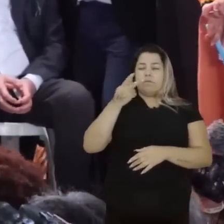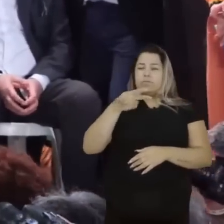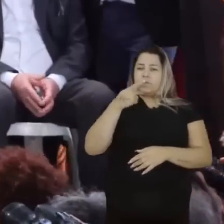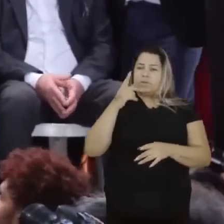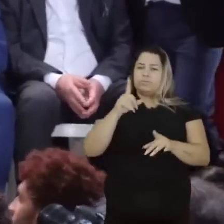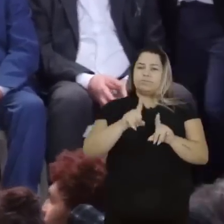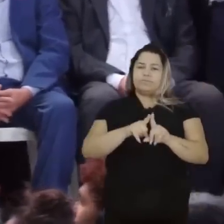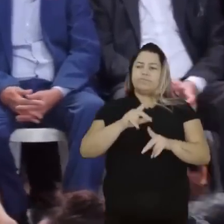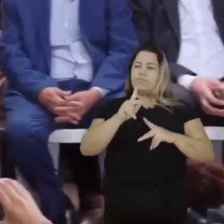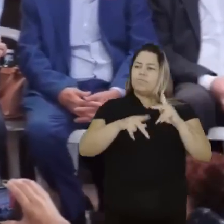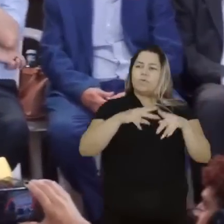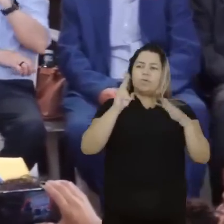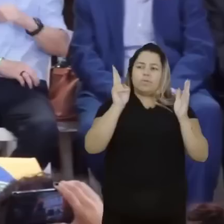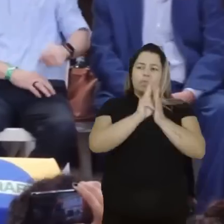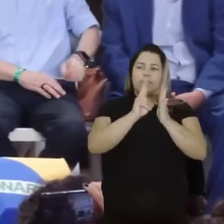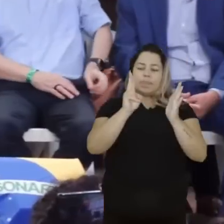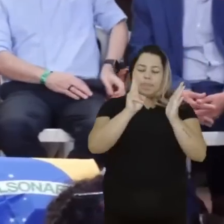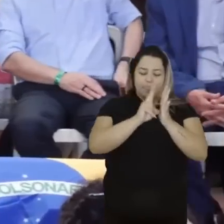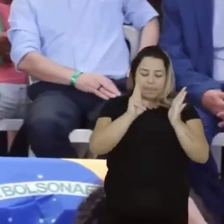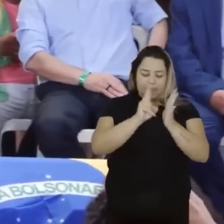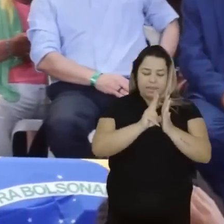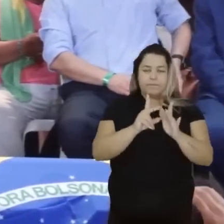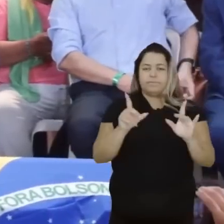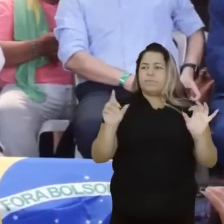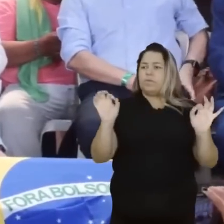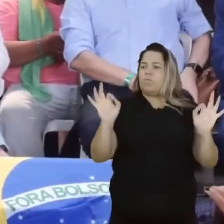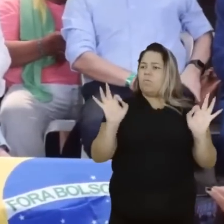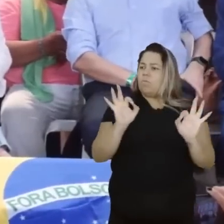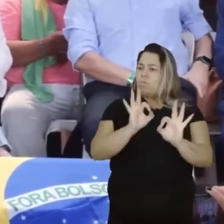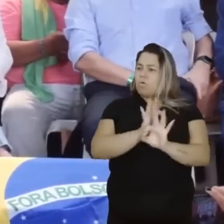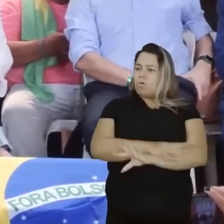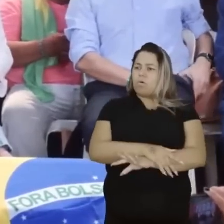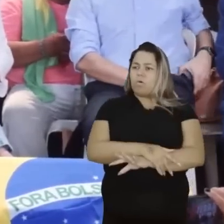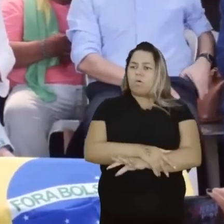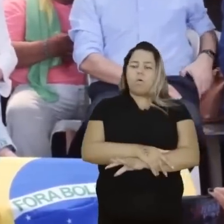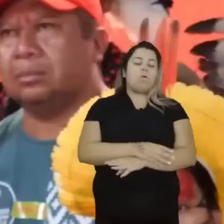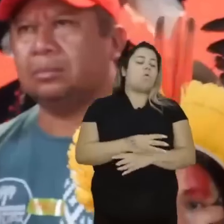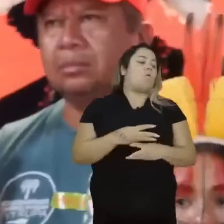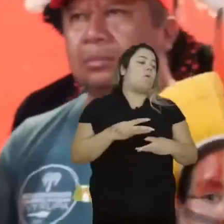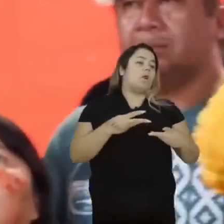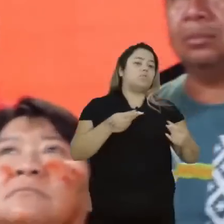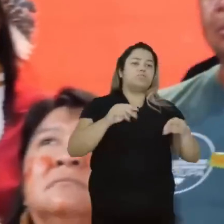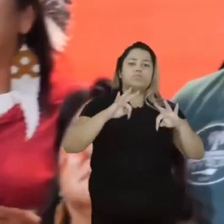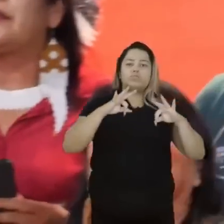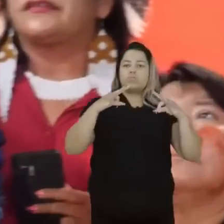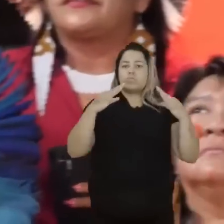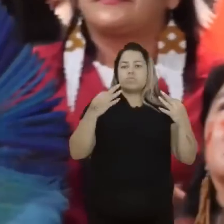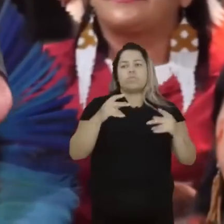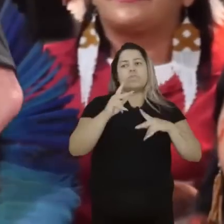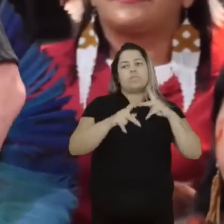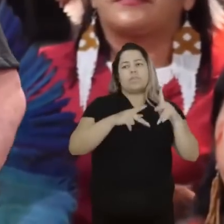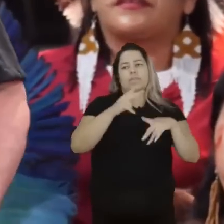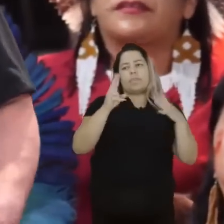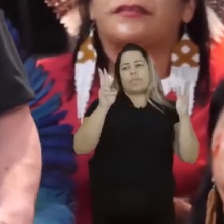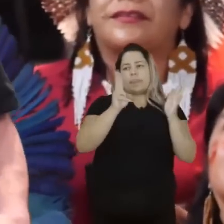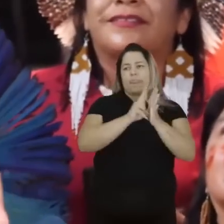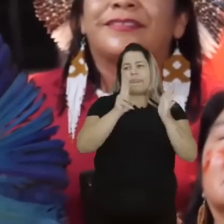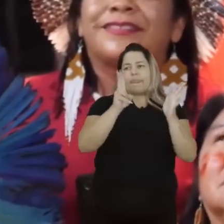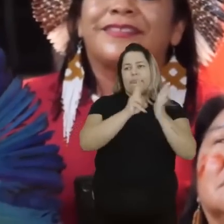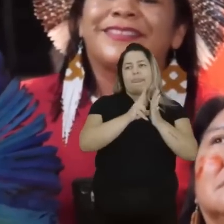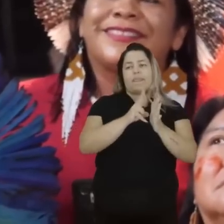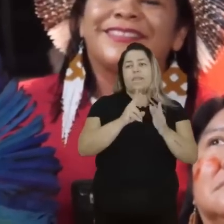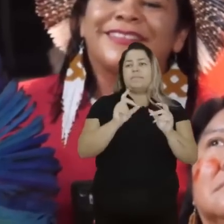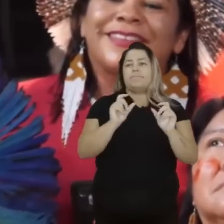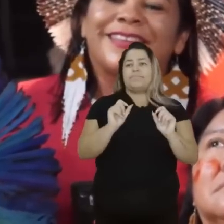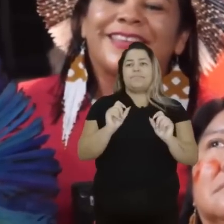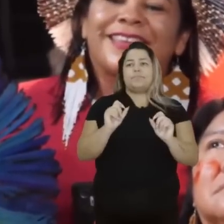povos indígenas. Quando acabaram com quase todos os povos indígenas, eles não